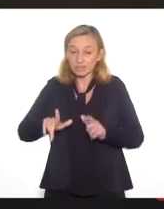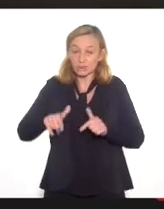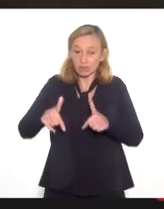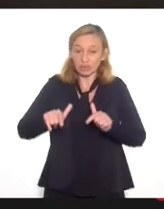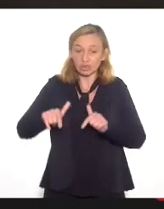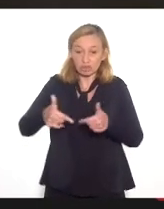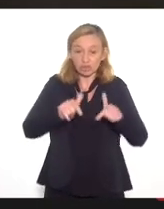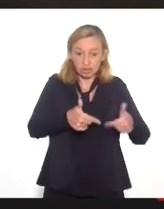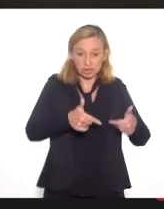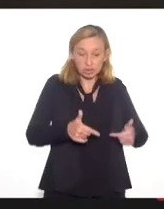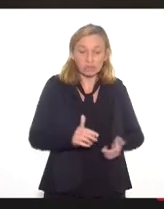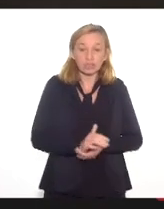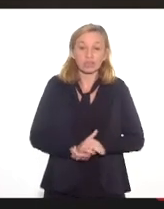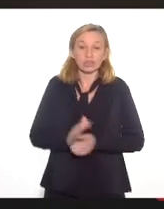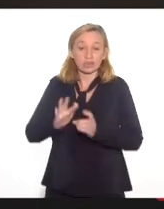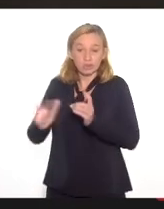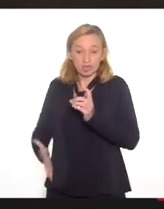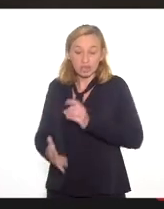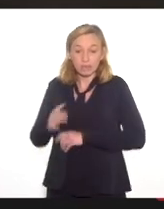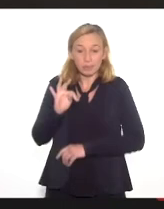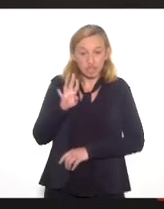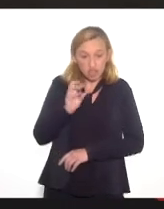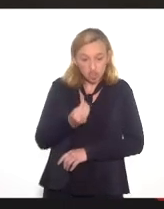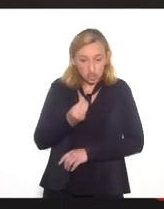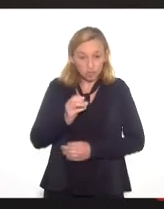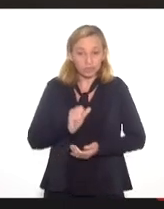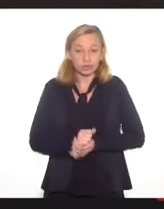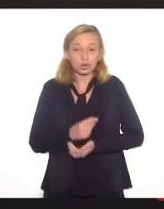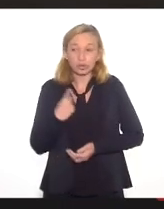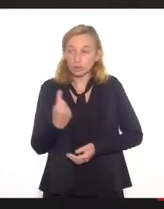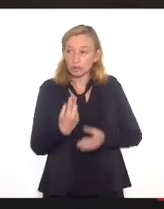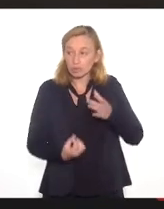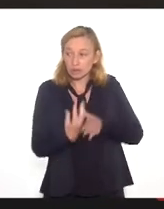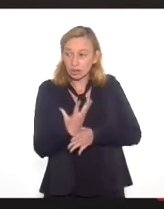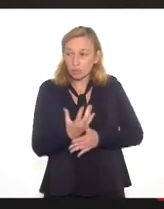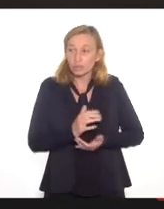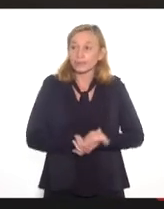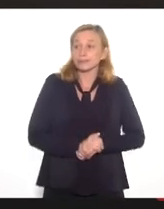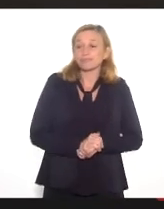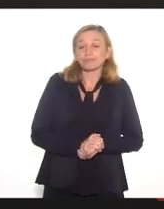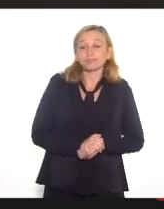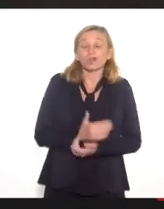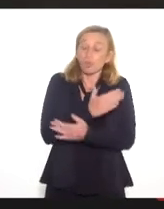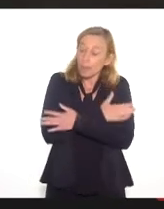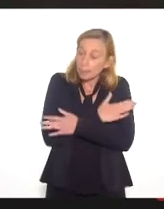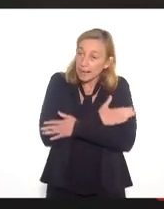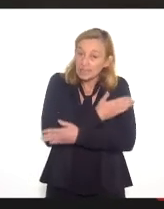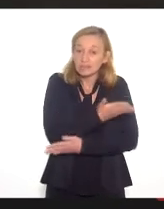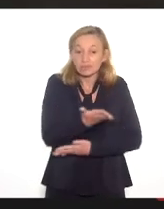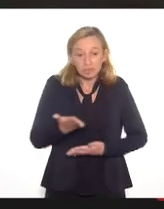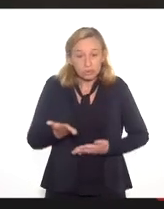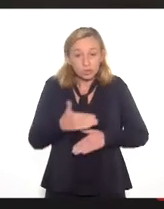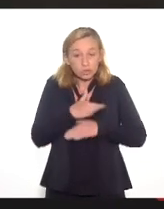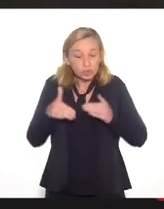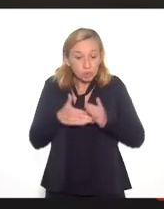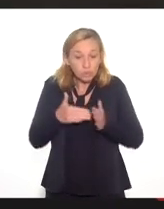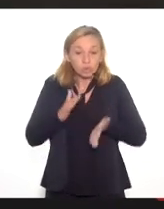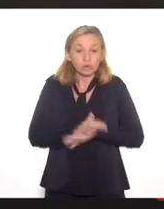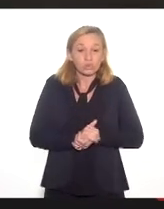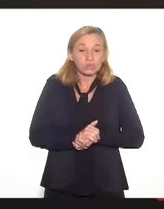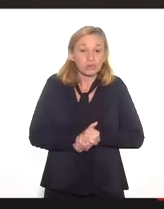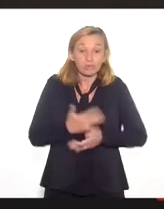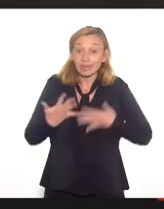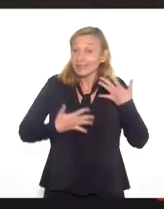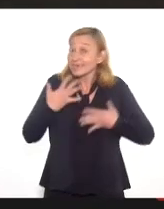que homenagearam o Betinho o Herbert Souza o nosso fundador um abraço a todos os outros a todos e todas é um